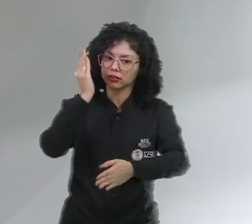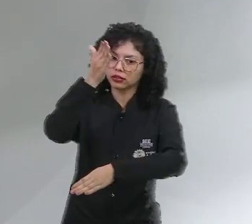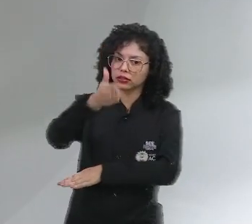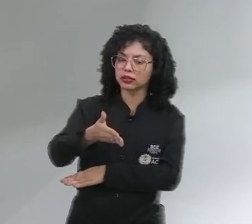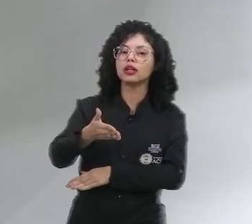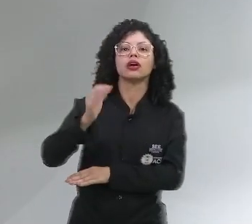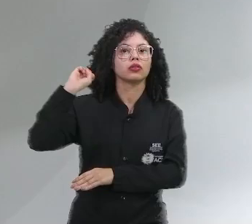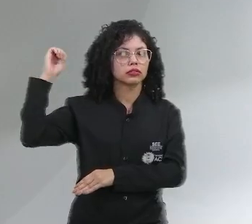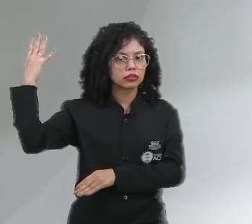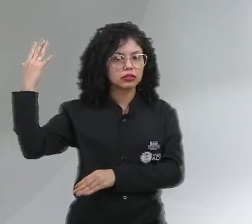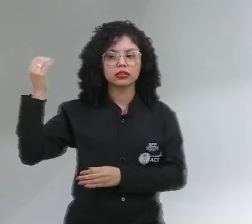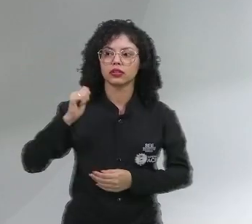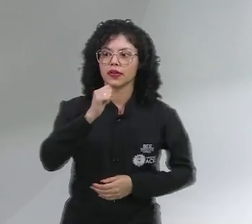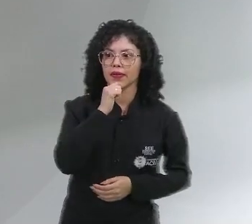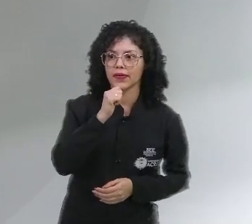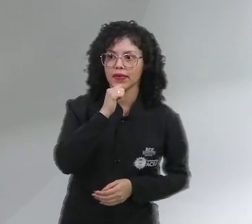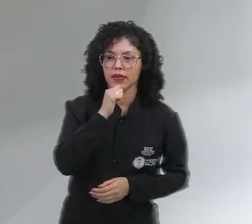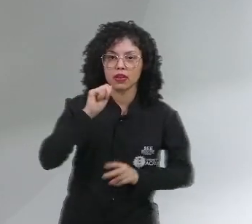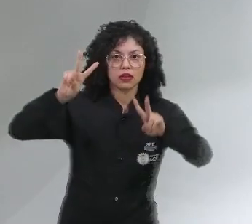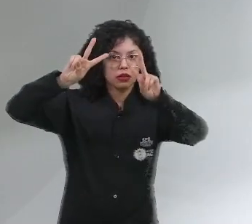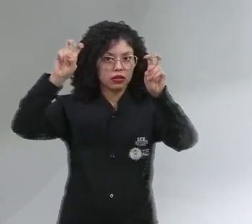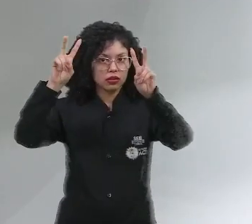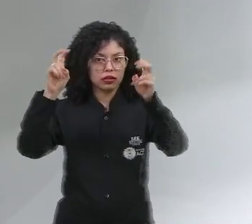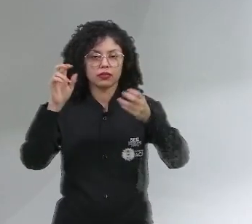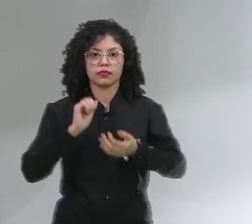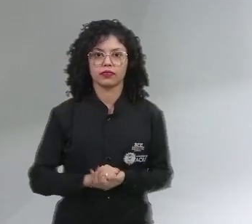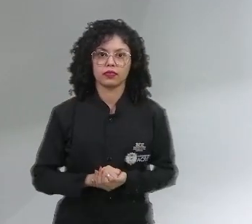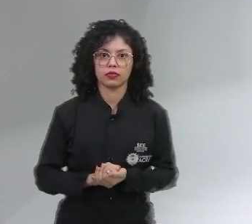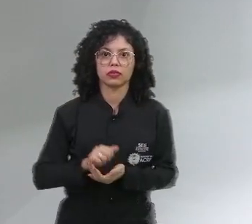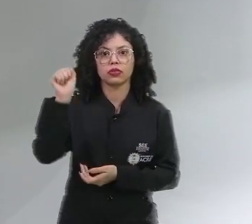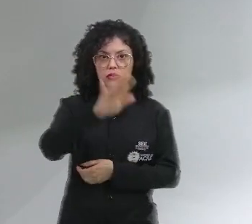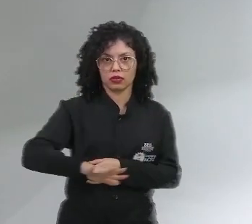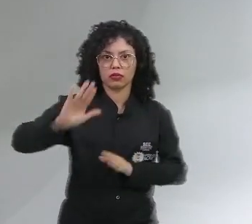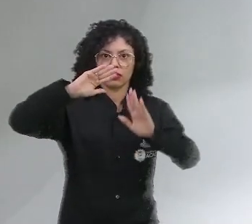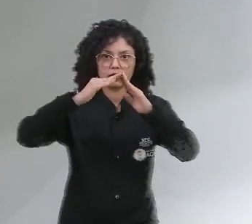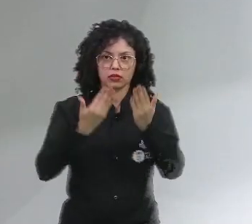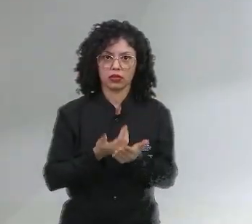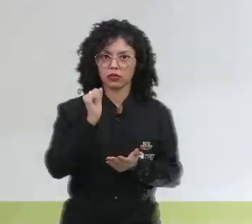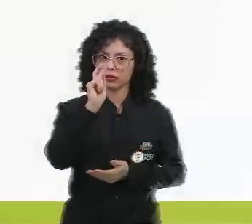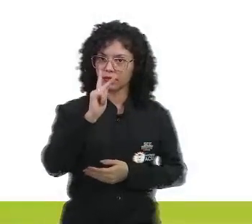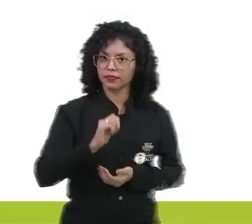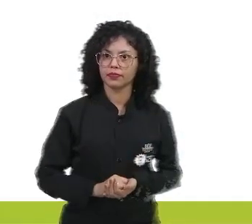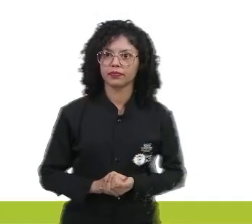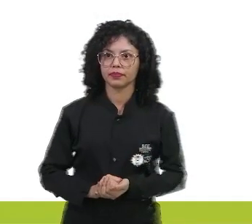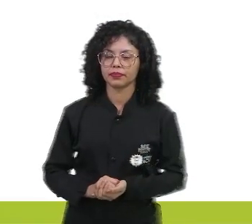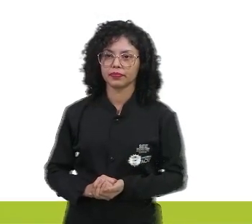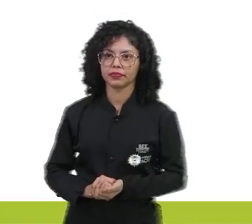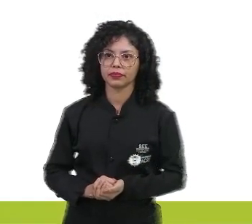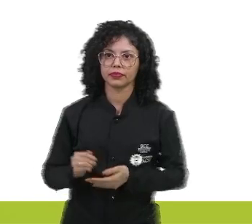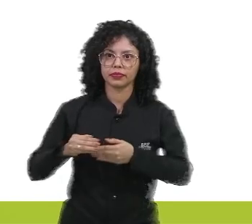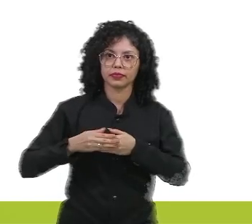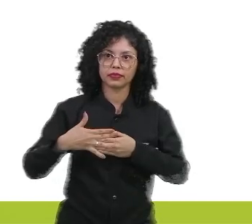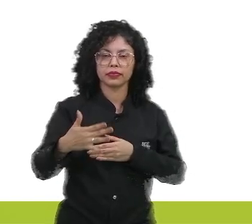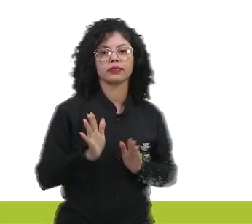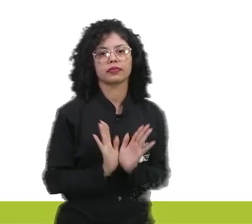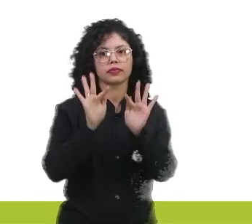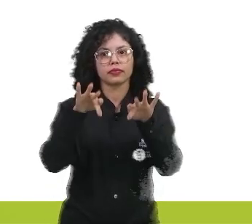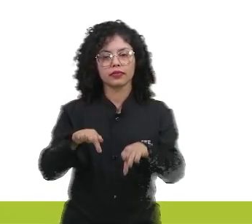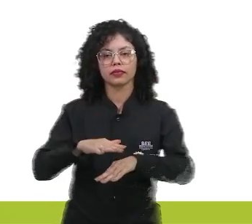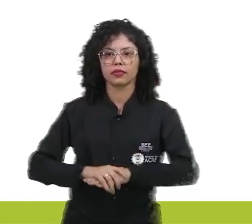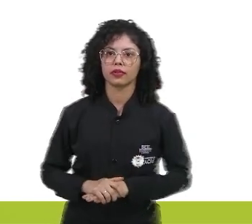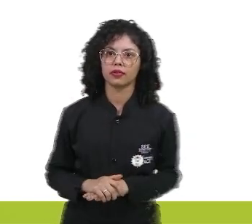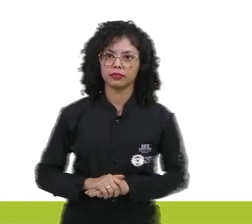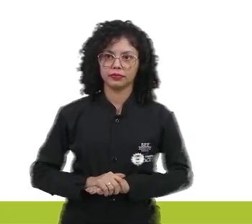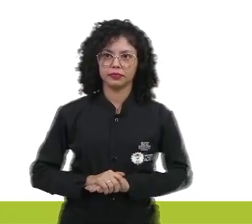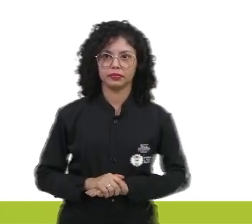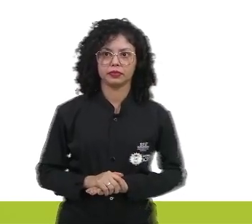faz acontecer, além dos aspectos do universo escolar, beleza? Avança mais um pouquinho porque já estamos chegando no